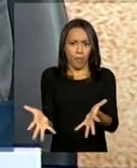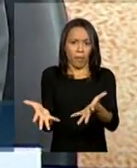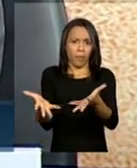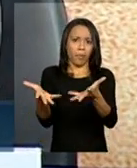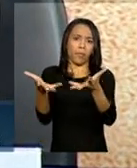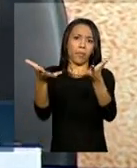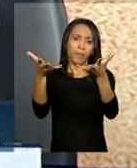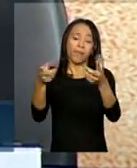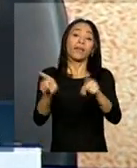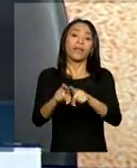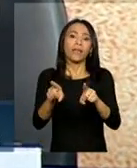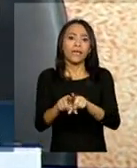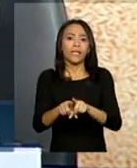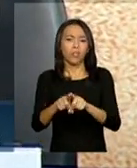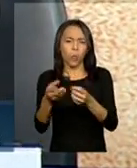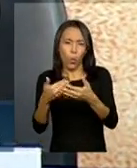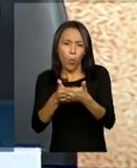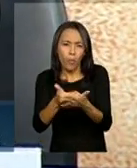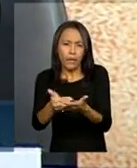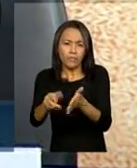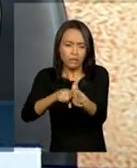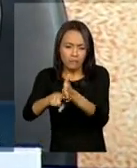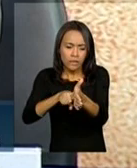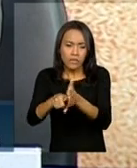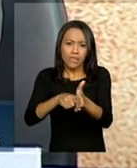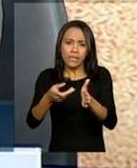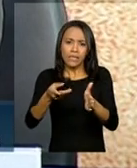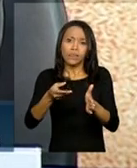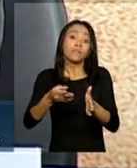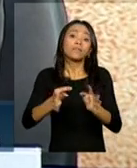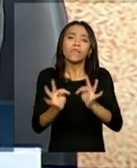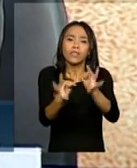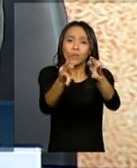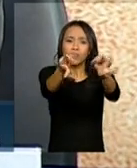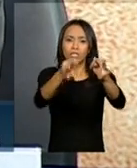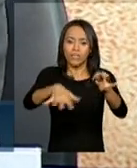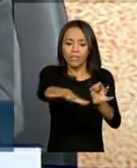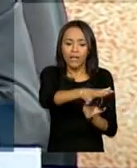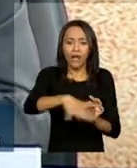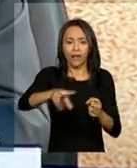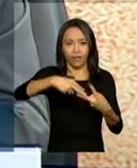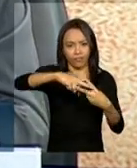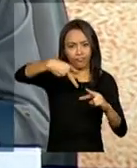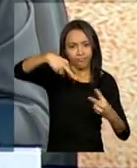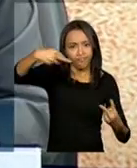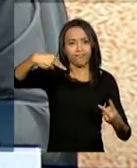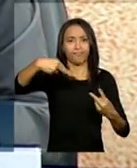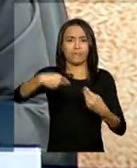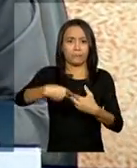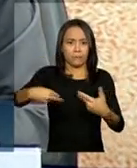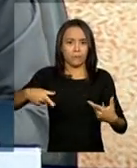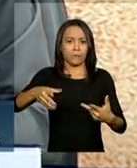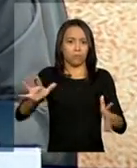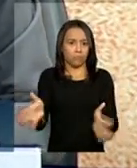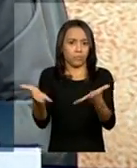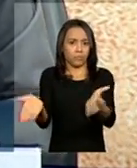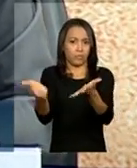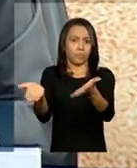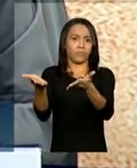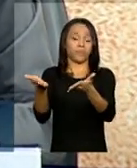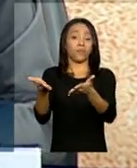tecnologias de Engenharia Genética nas tecnologias de última geração sendo uma decisão que pautou